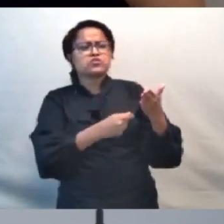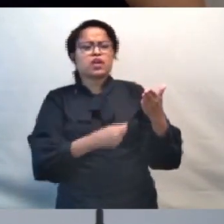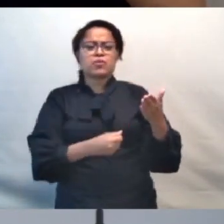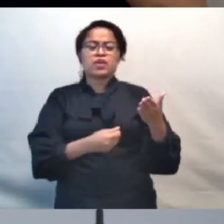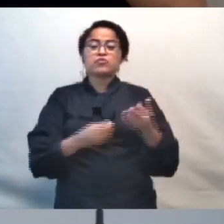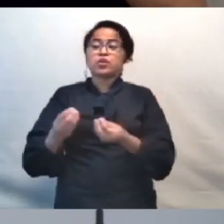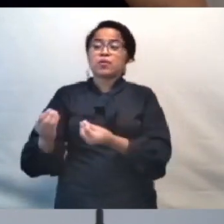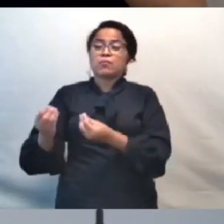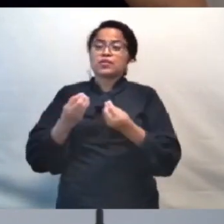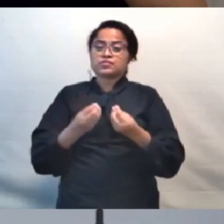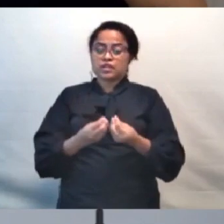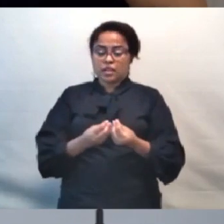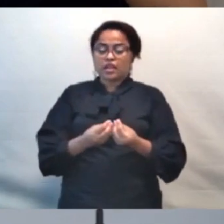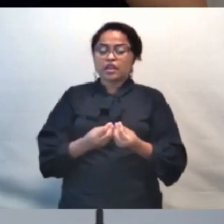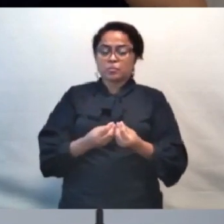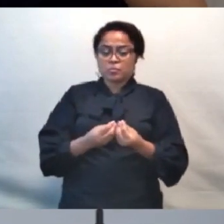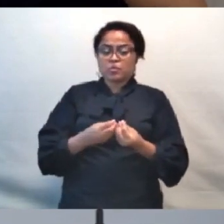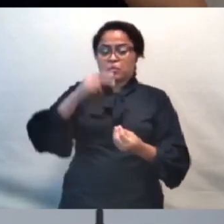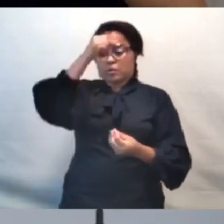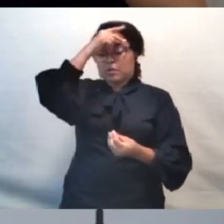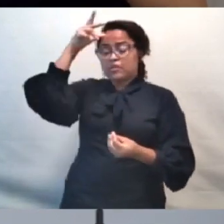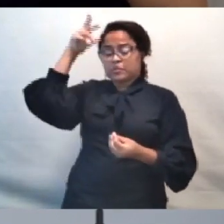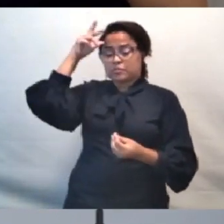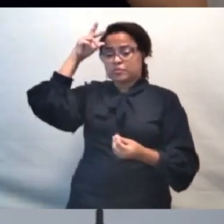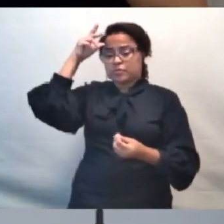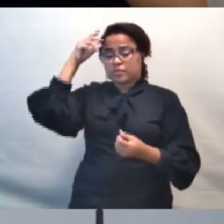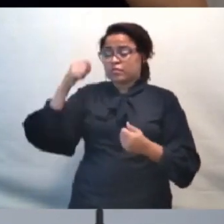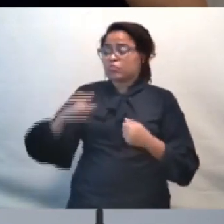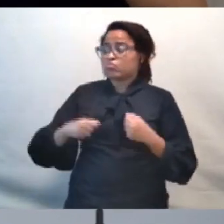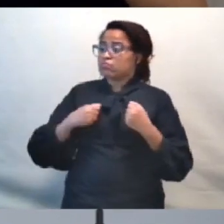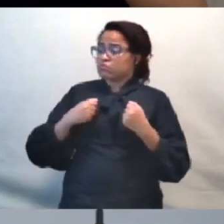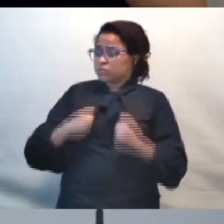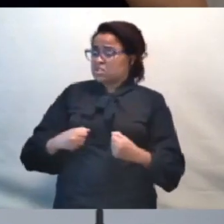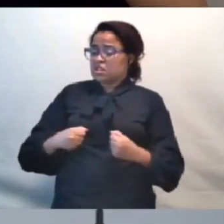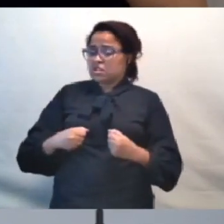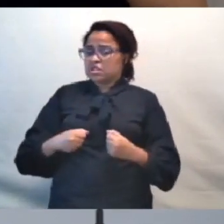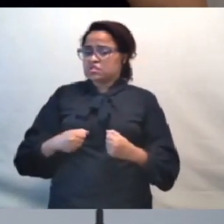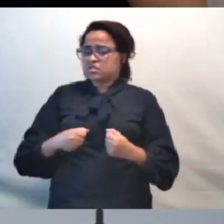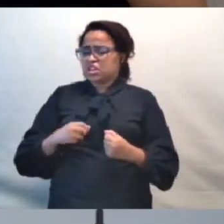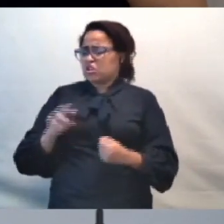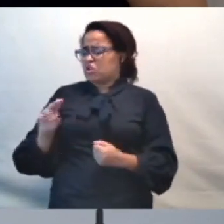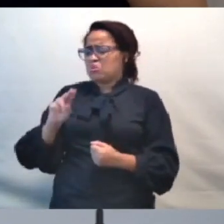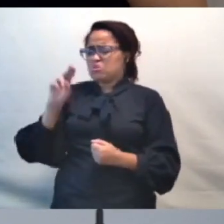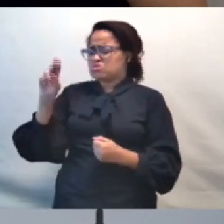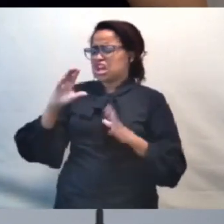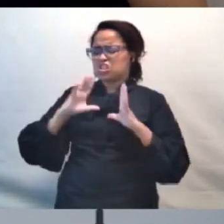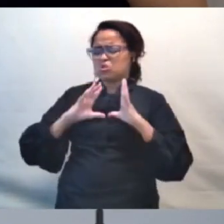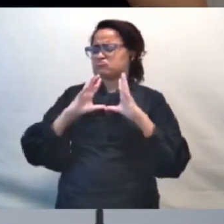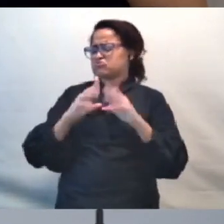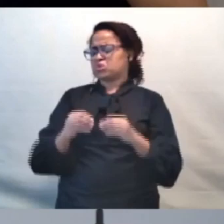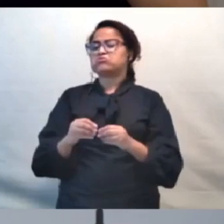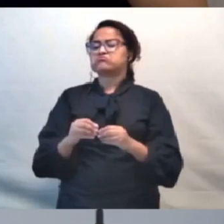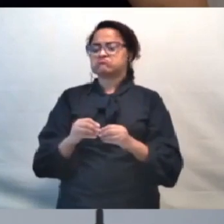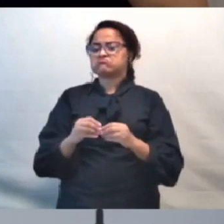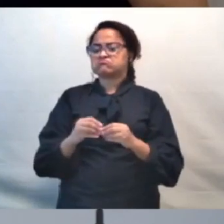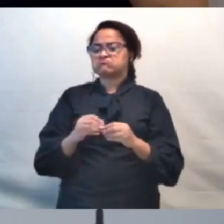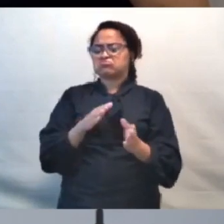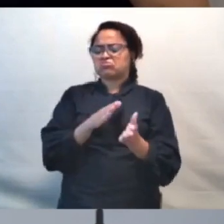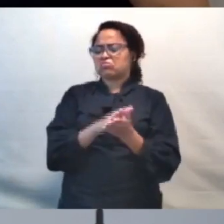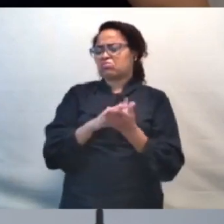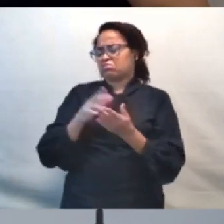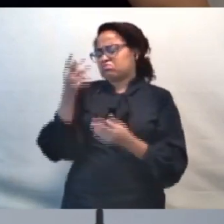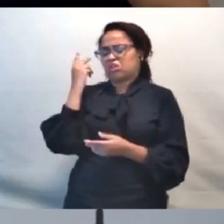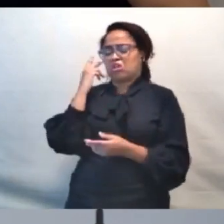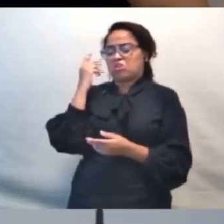Prefeitura de Belo Horizonte poderia ser consumido na integralidade, com os gastos normais. E, na hora em que a gente fala, olha, há